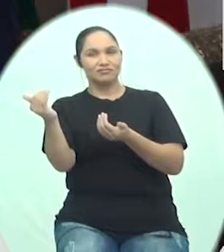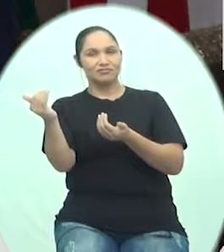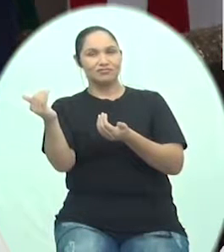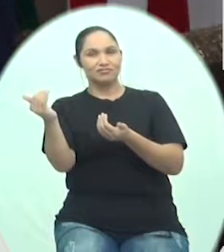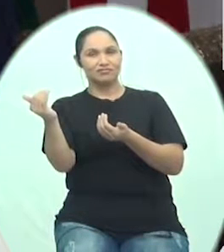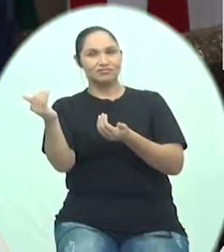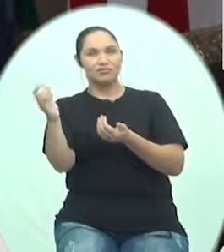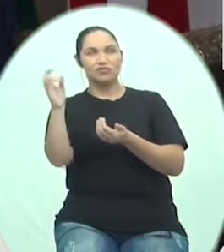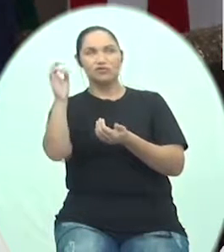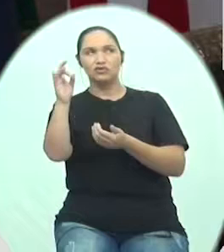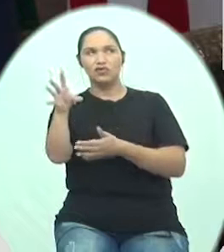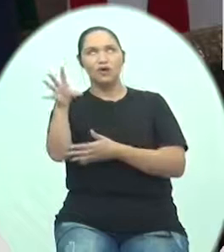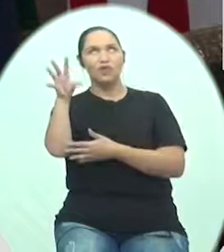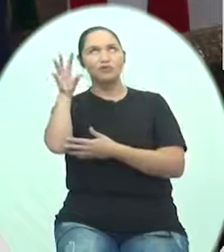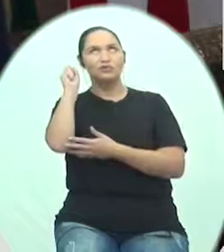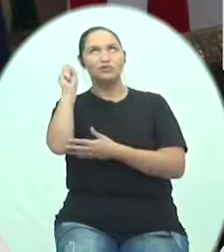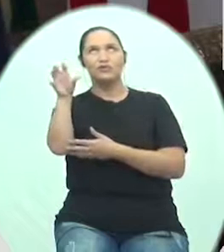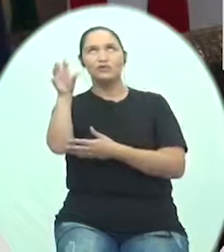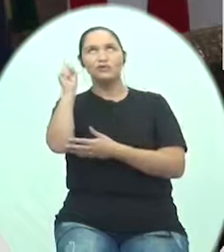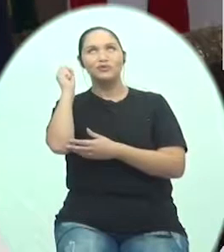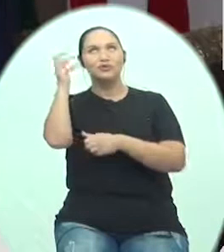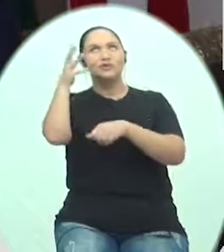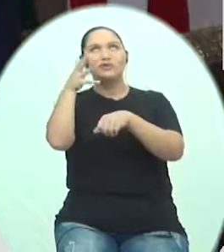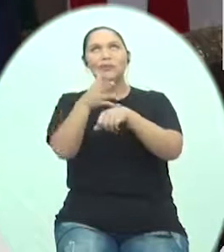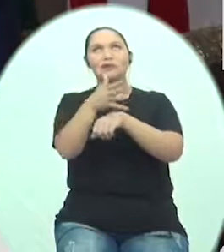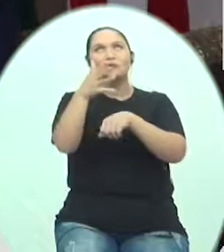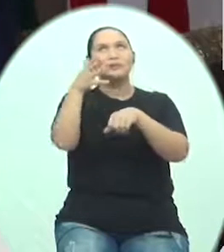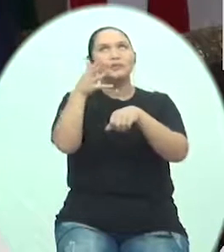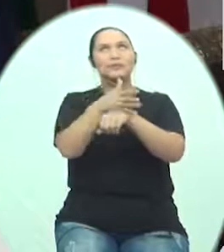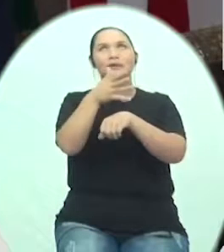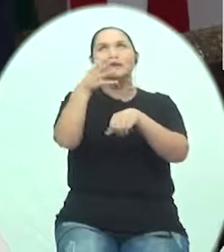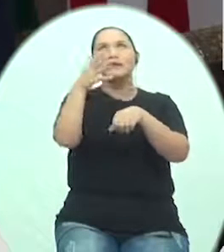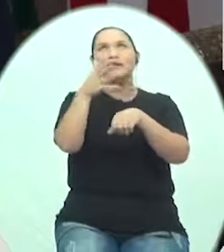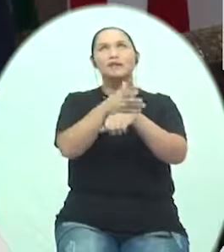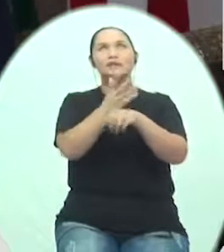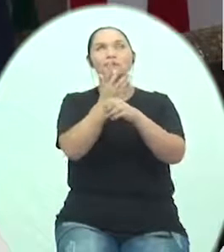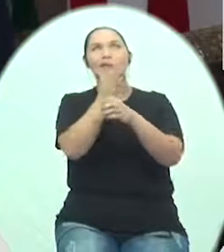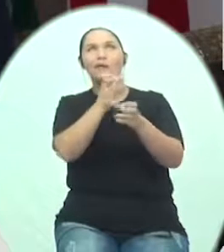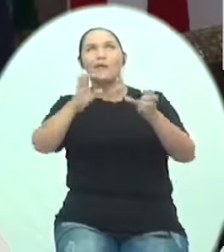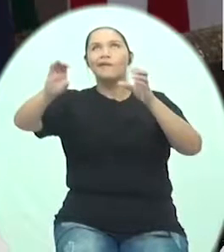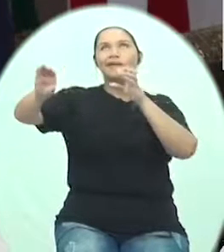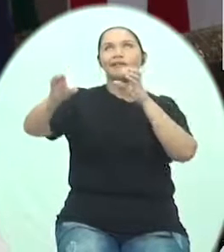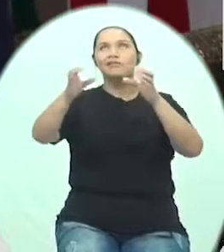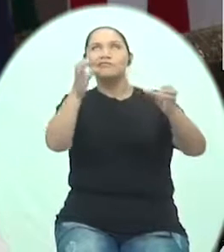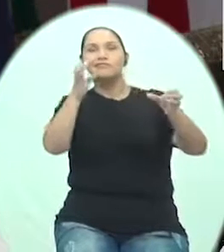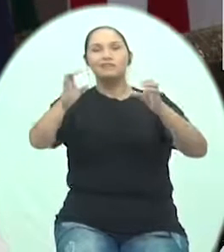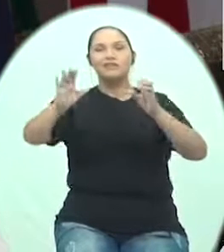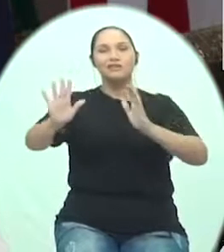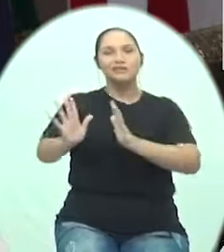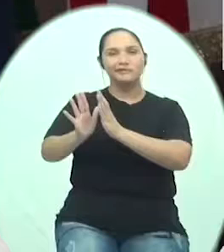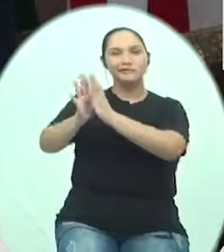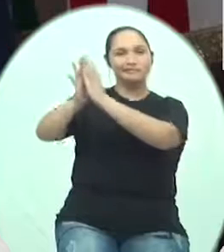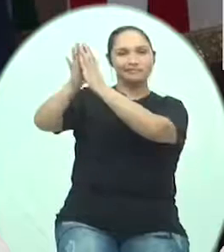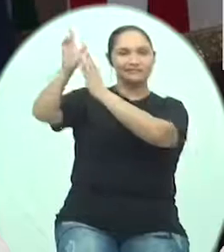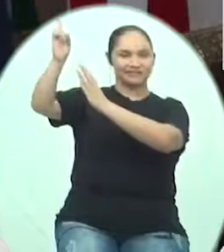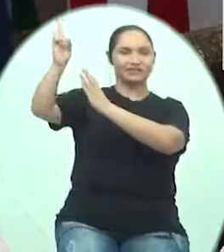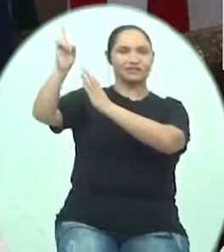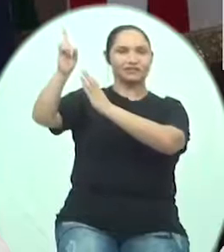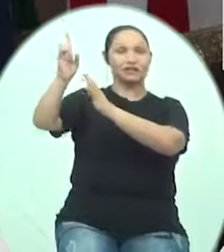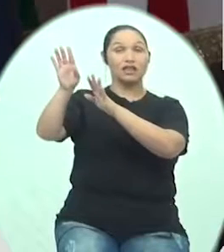apenas ouvindo mensagens participando de louvor de adoração a Deus e sendo